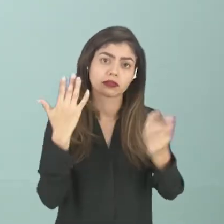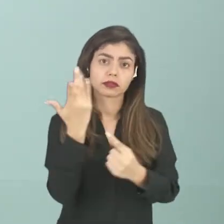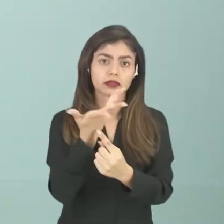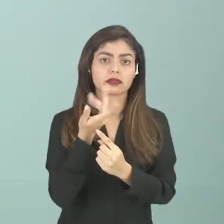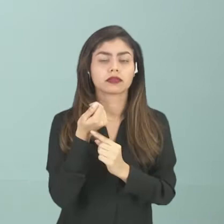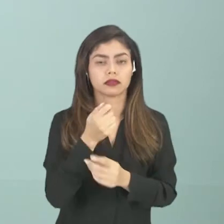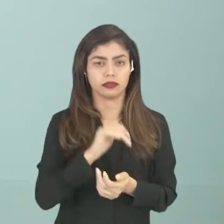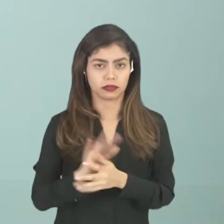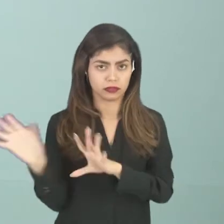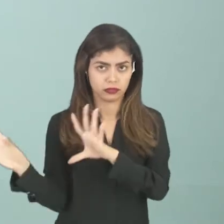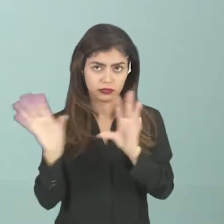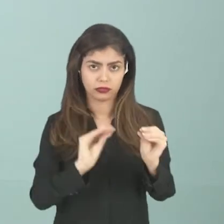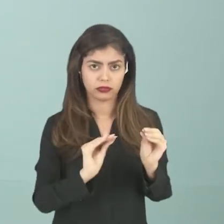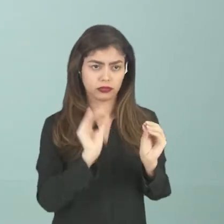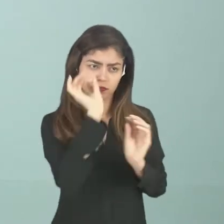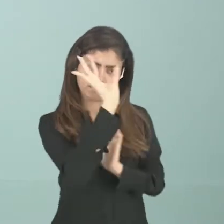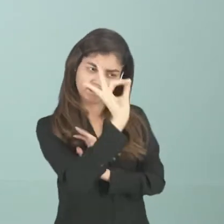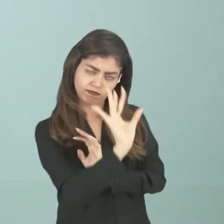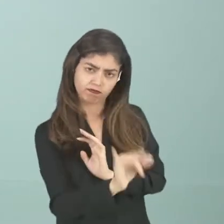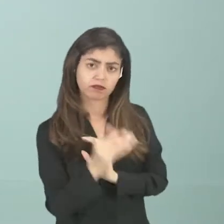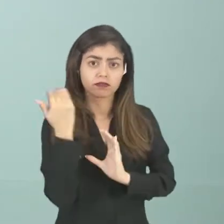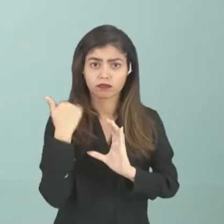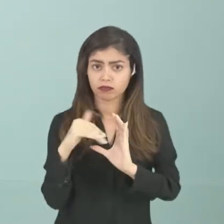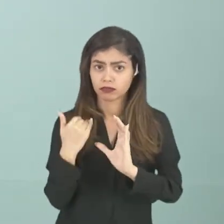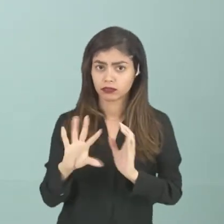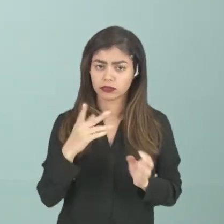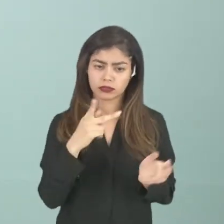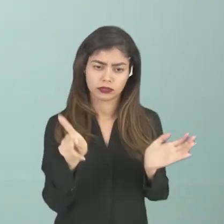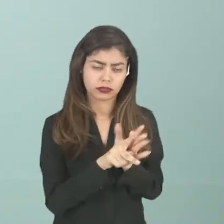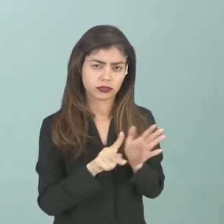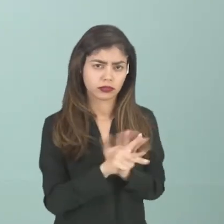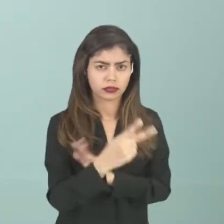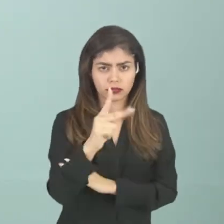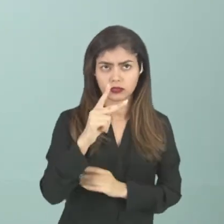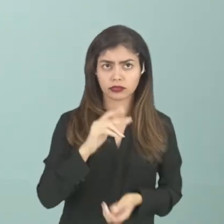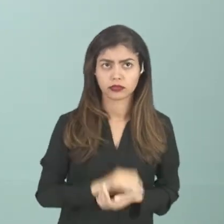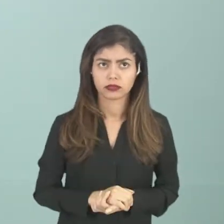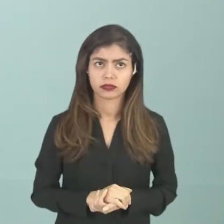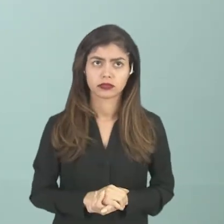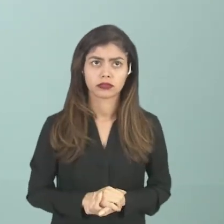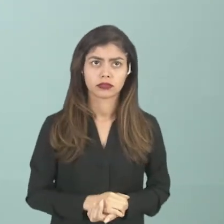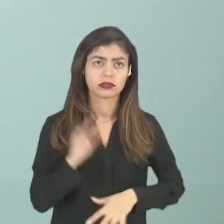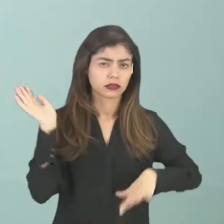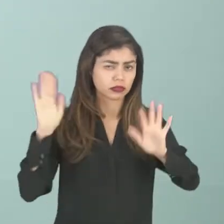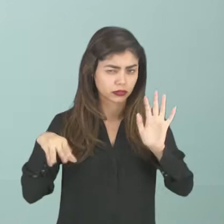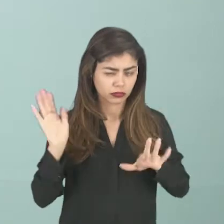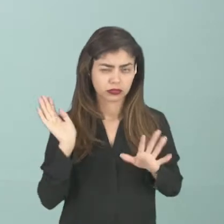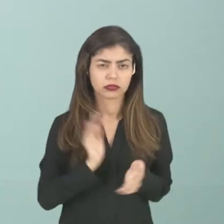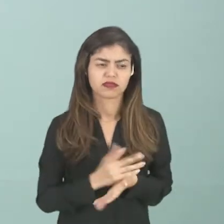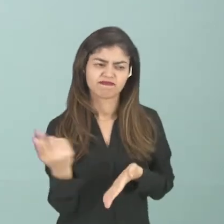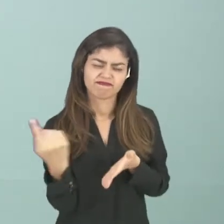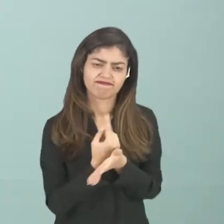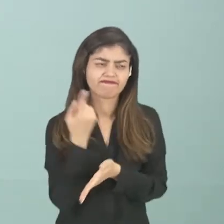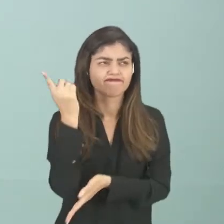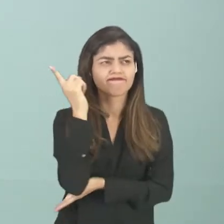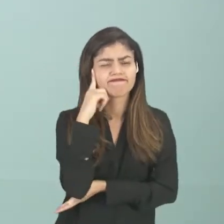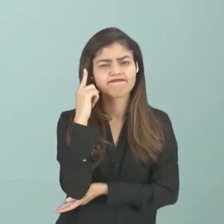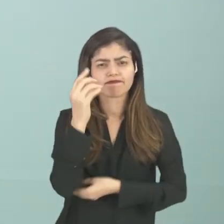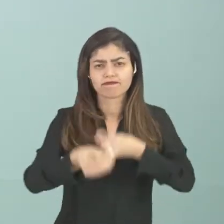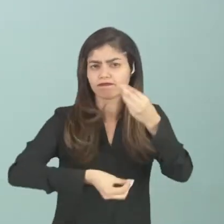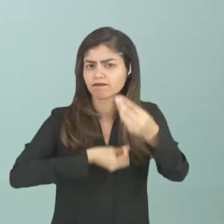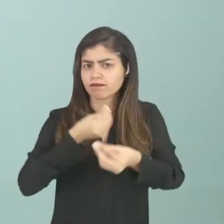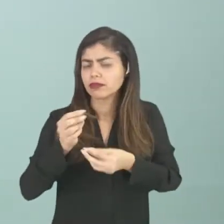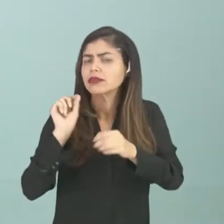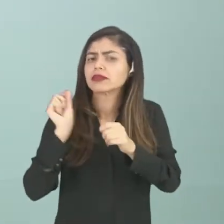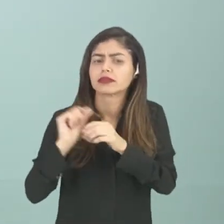artista ele traz tanta mensagem assim na sua obra, né? Às vezes a gente fica se perguntando como foi que